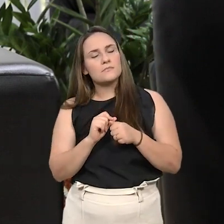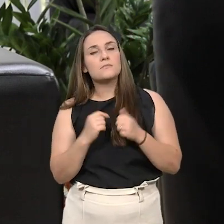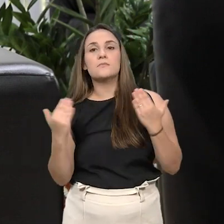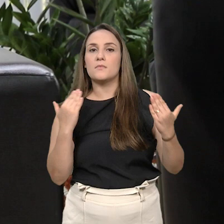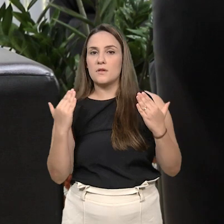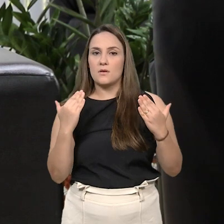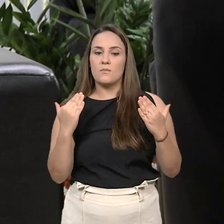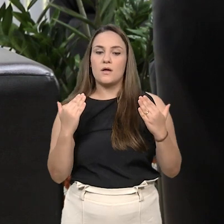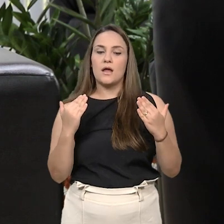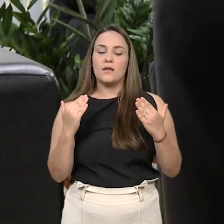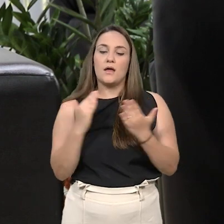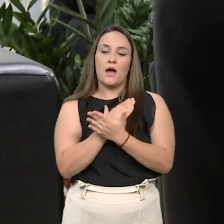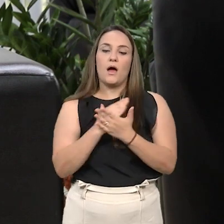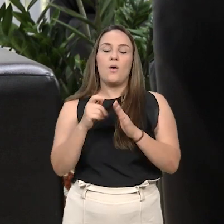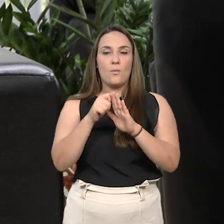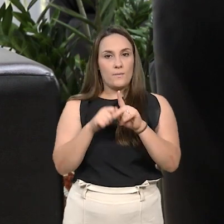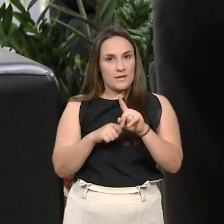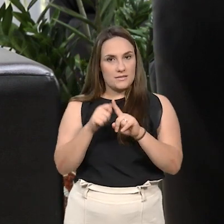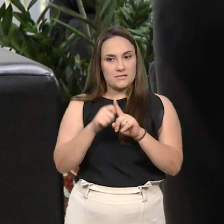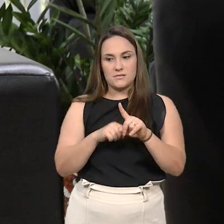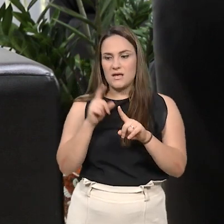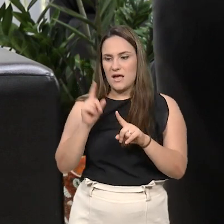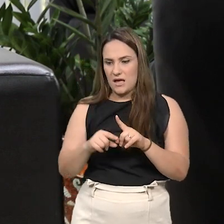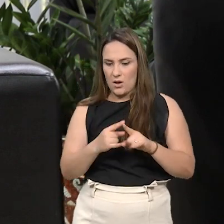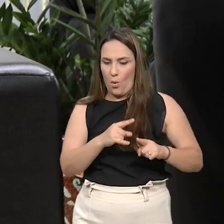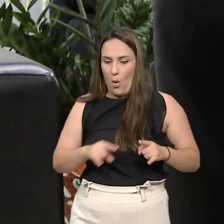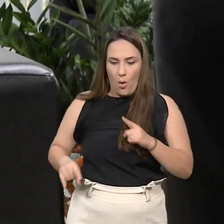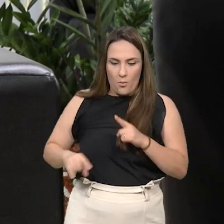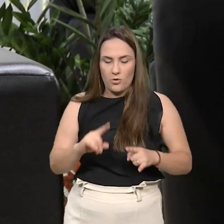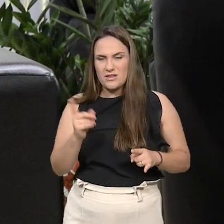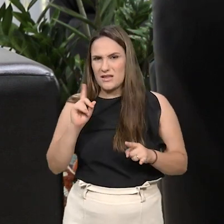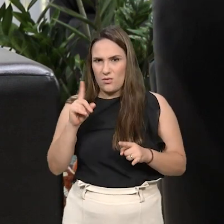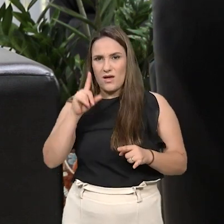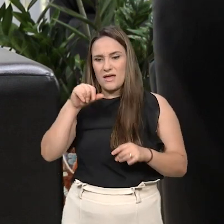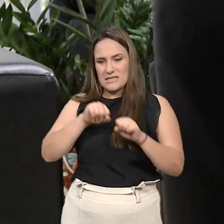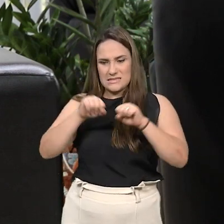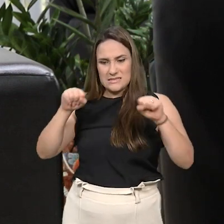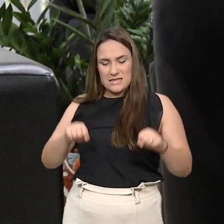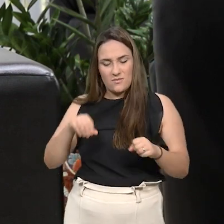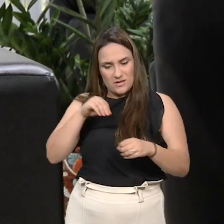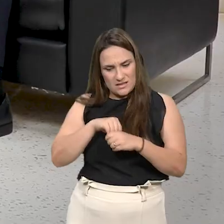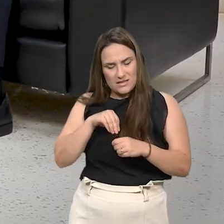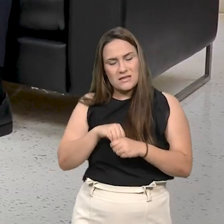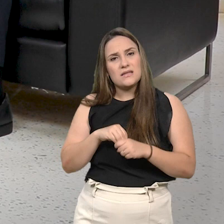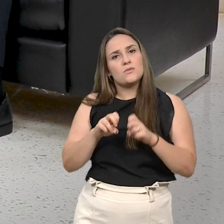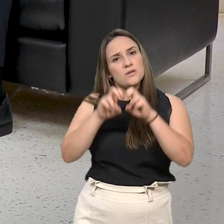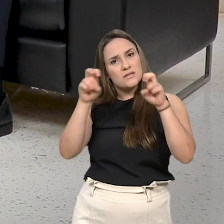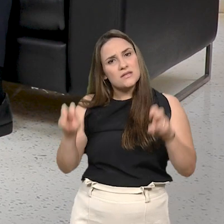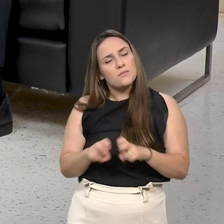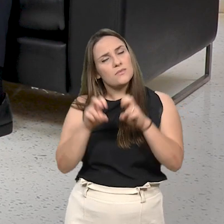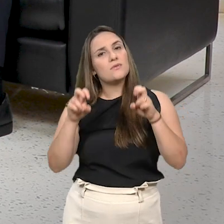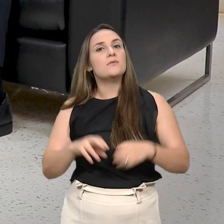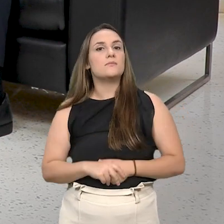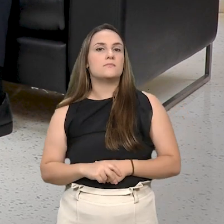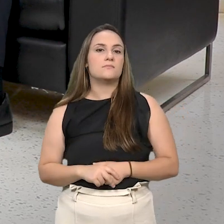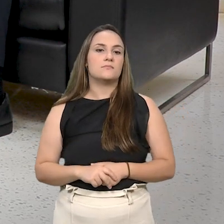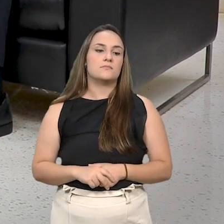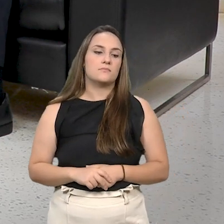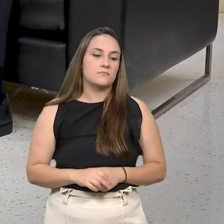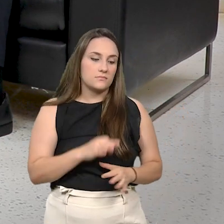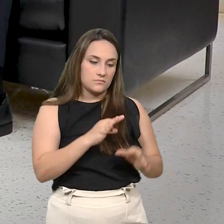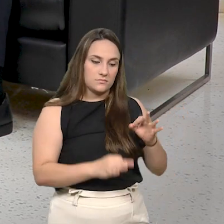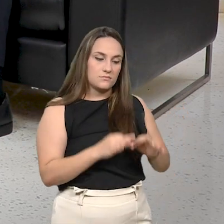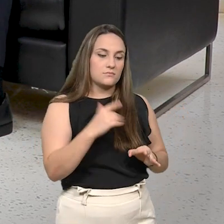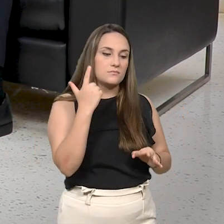meses, um robô. Quando a gente fala robô, não é um robozinho que sai andando, mas um sistema de programas que desenvolve, em